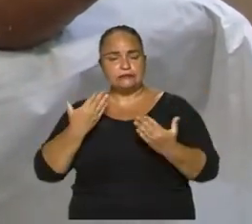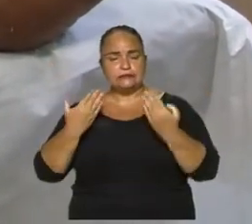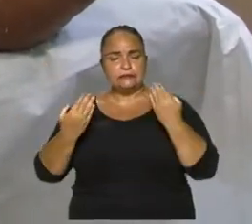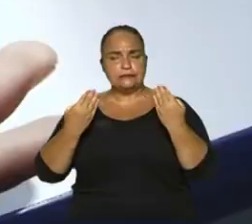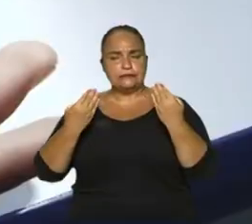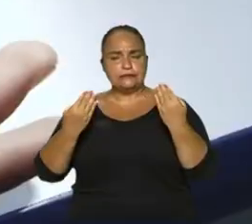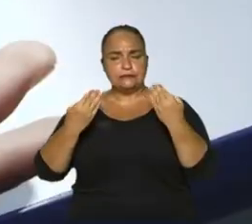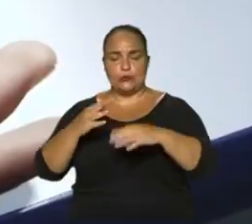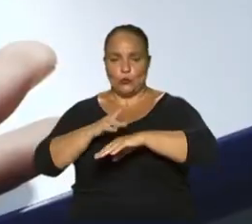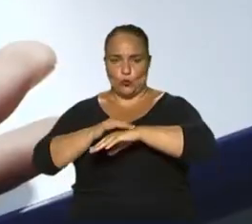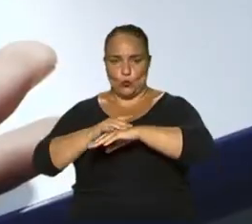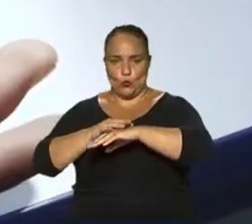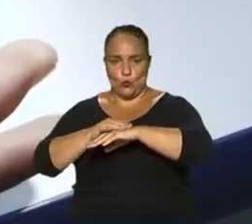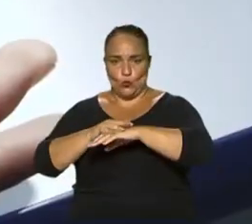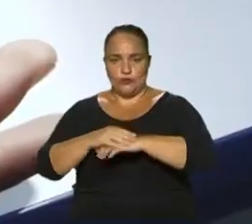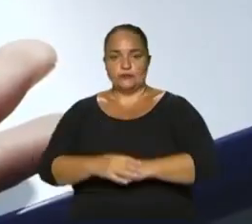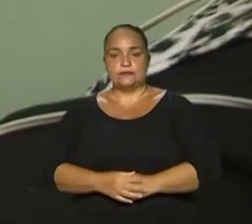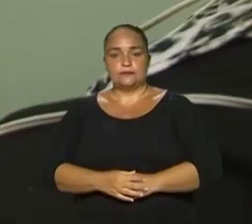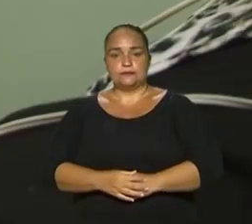doença.